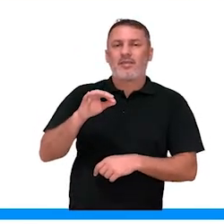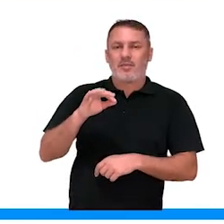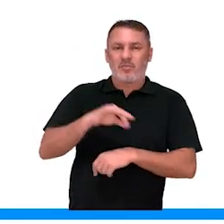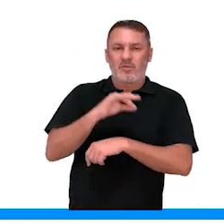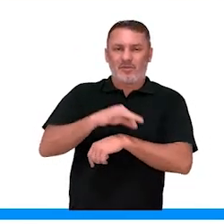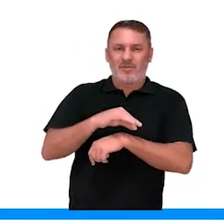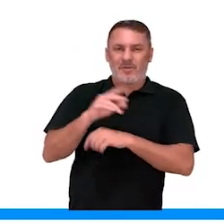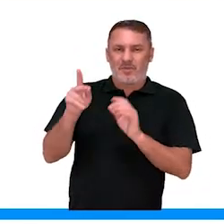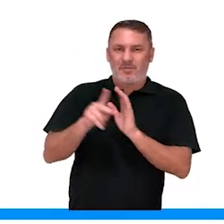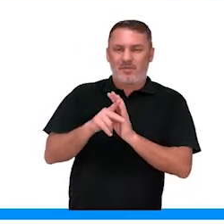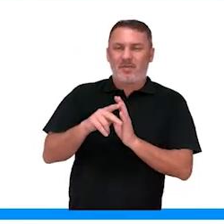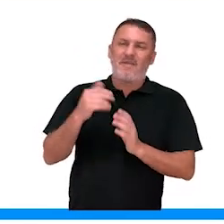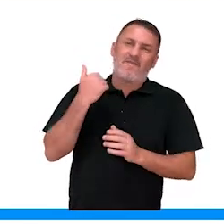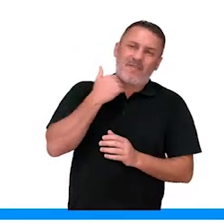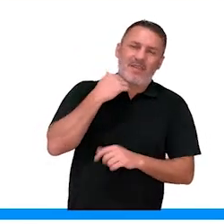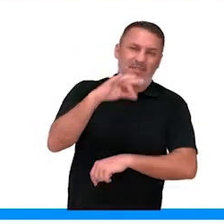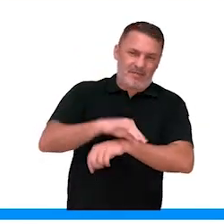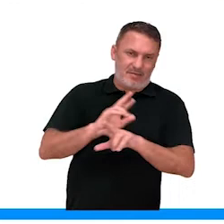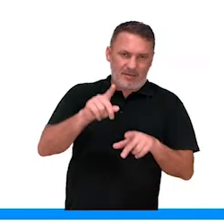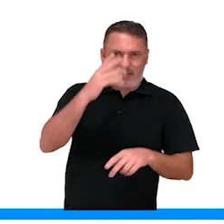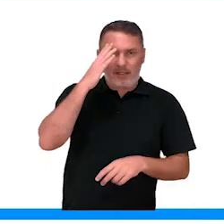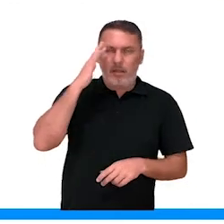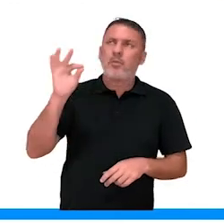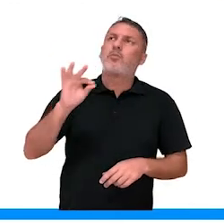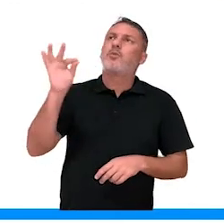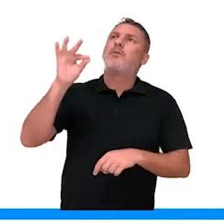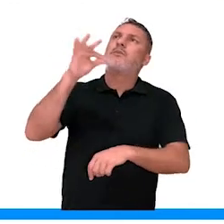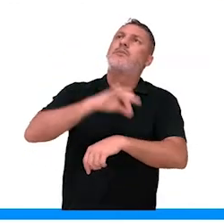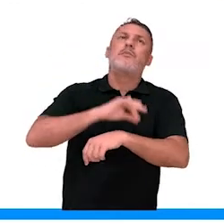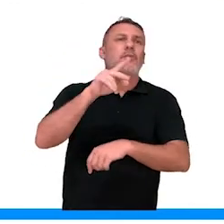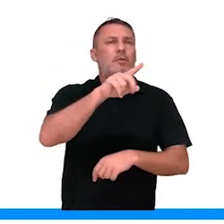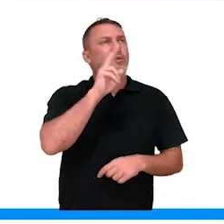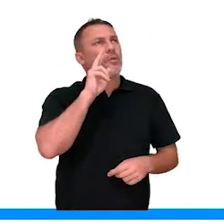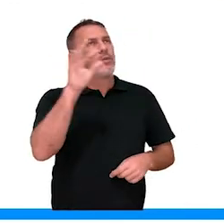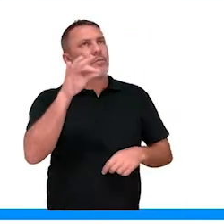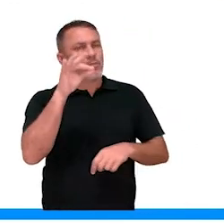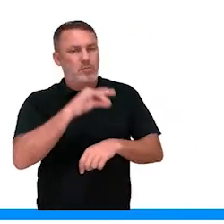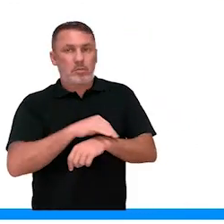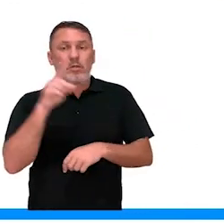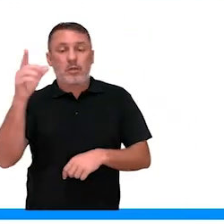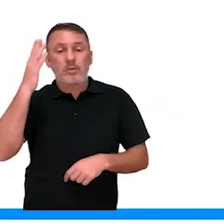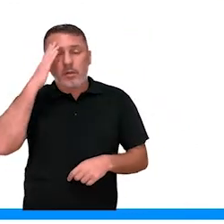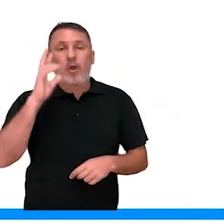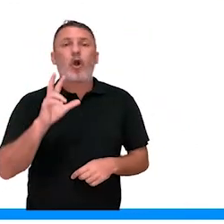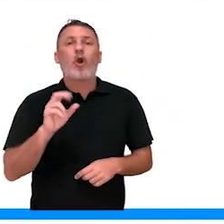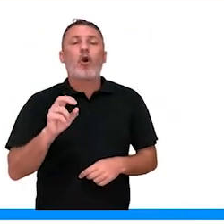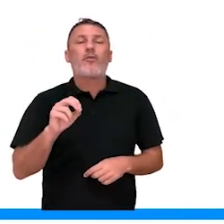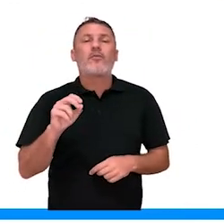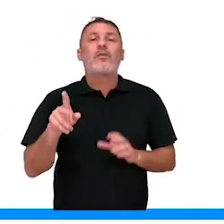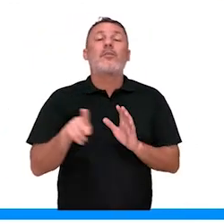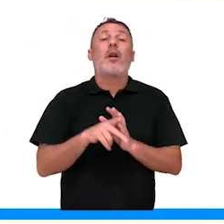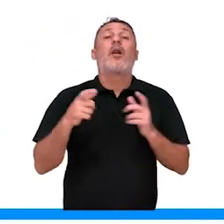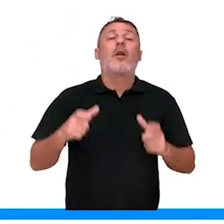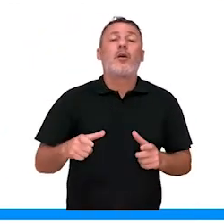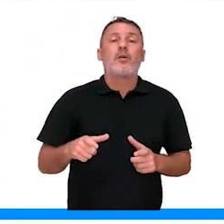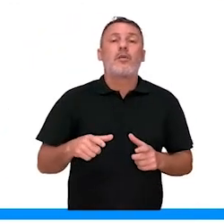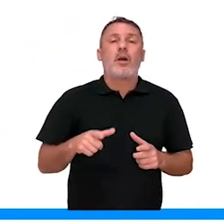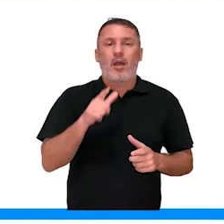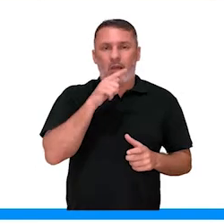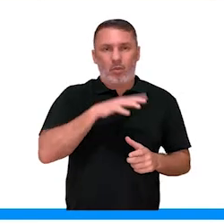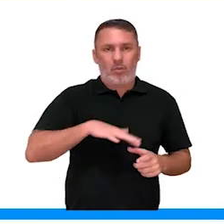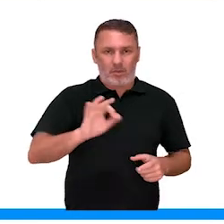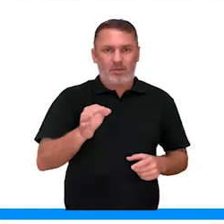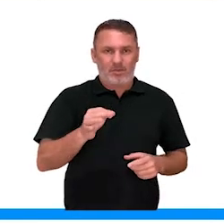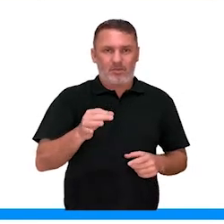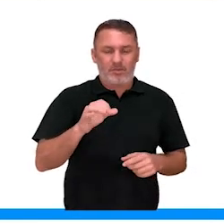causador aí da dengue, né, febre amarela, ele é um mosquito que deposita os ovos dele na